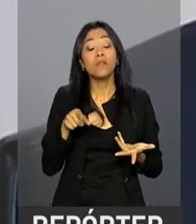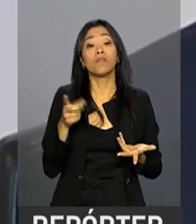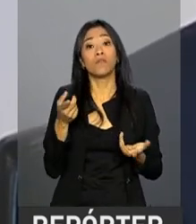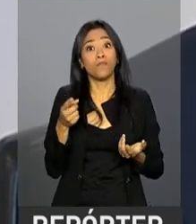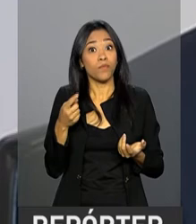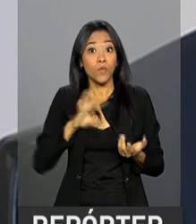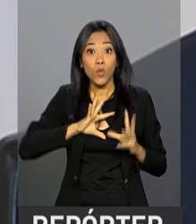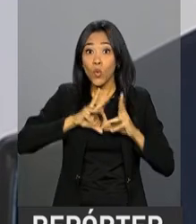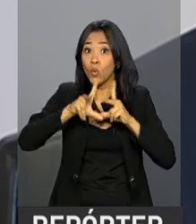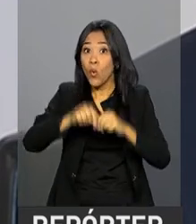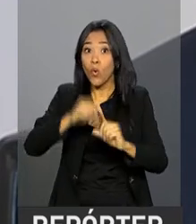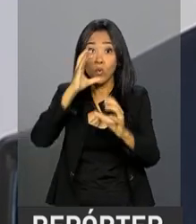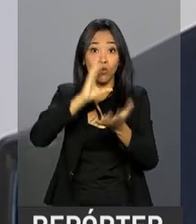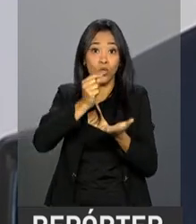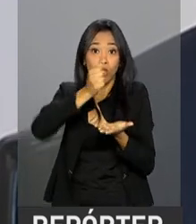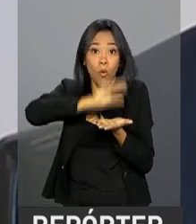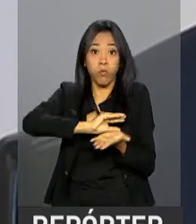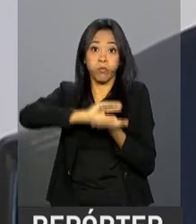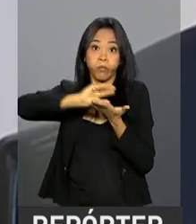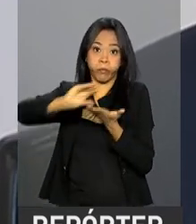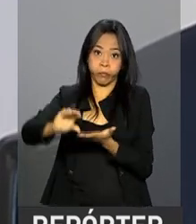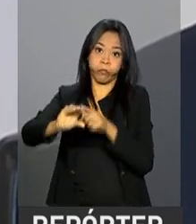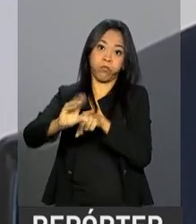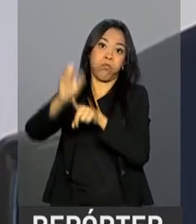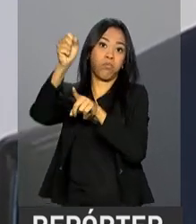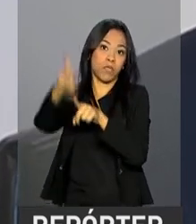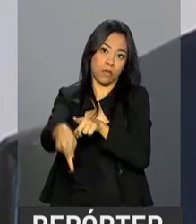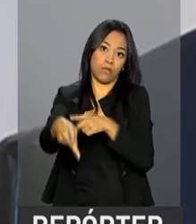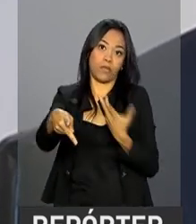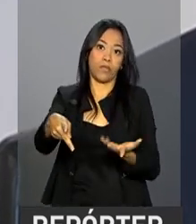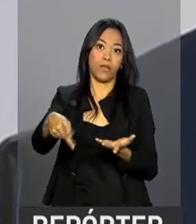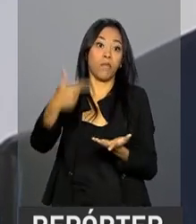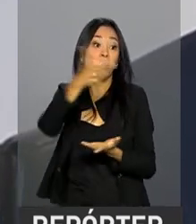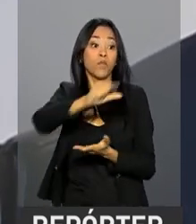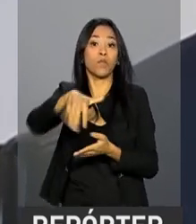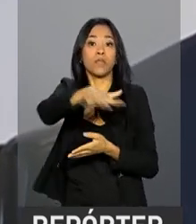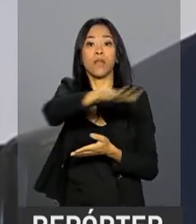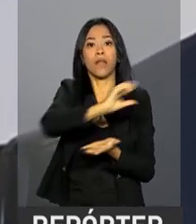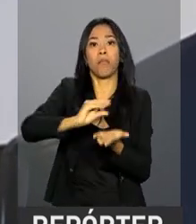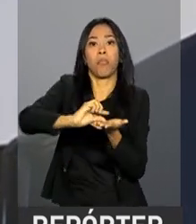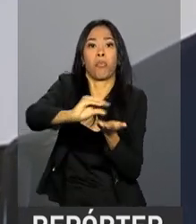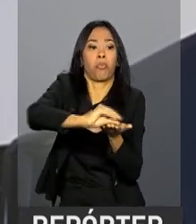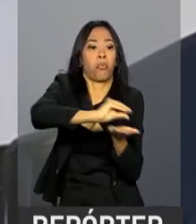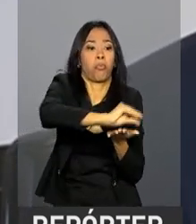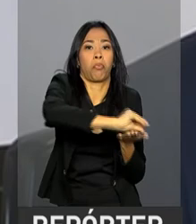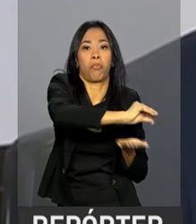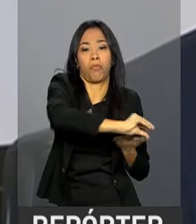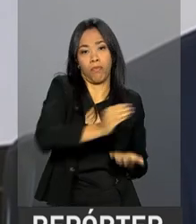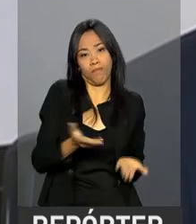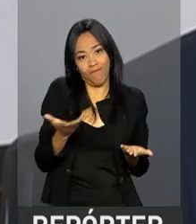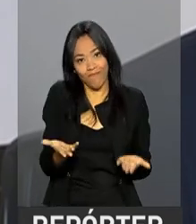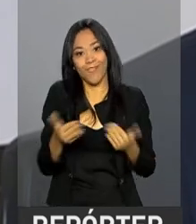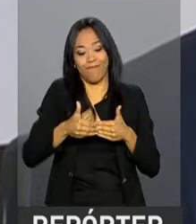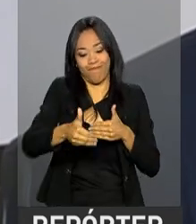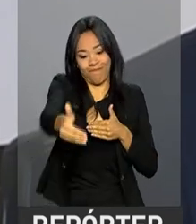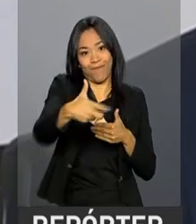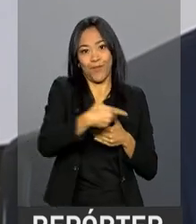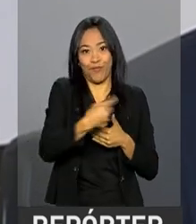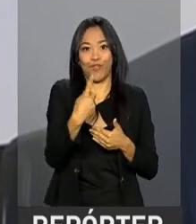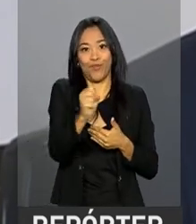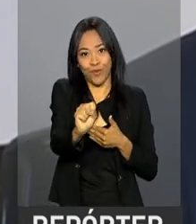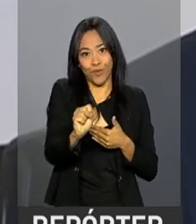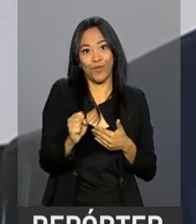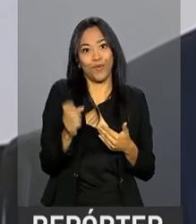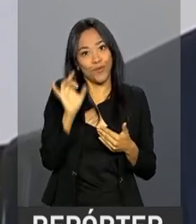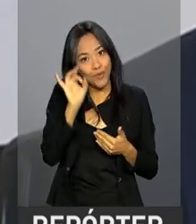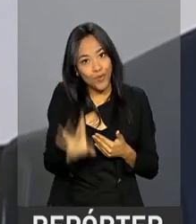todo o orçamento né então é para 2018 por exemplo só o crescimento